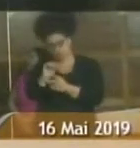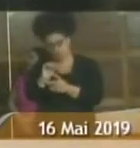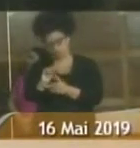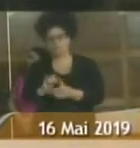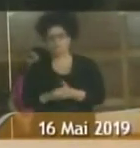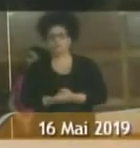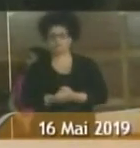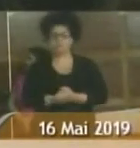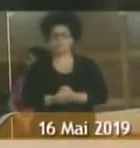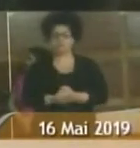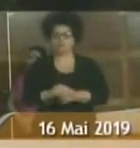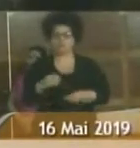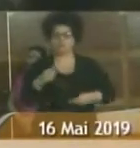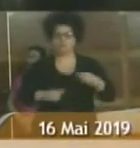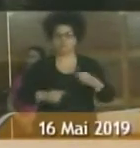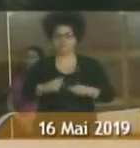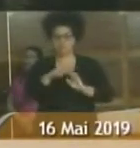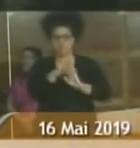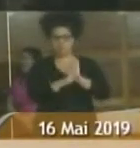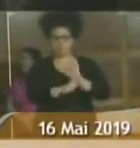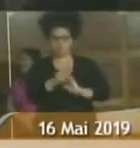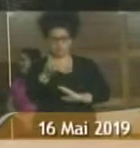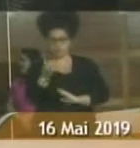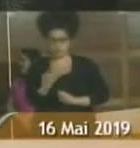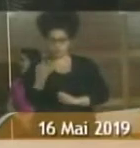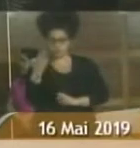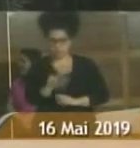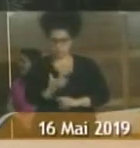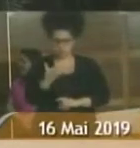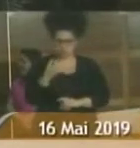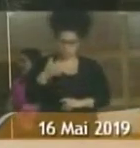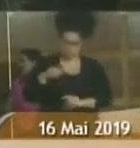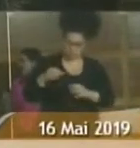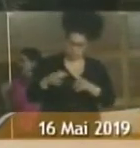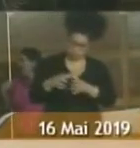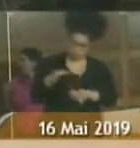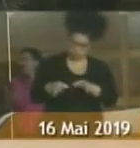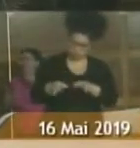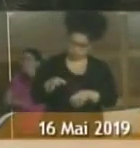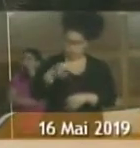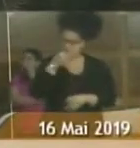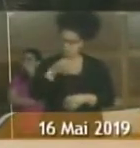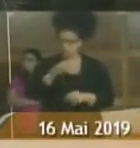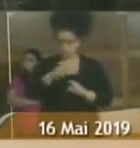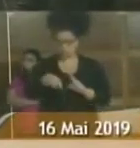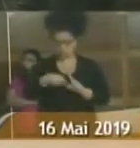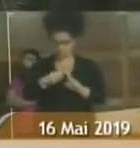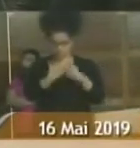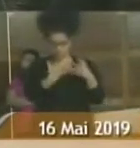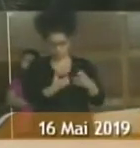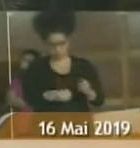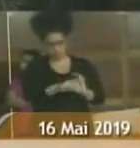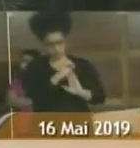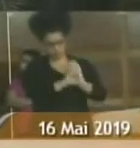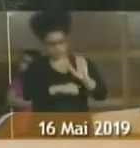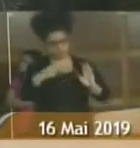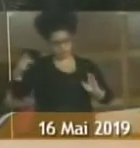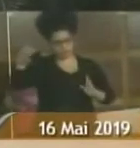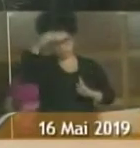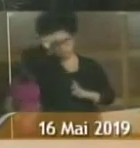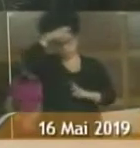Tristão. Em discussão, único parecer número 64/2019 da Comissão de Justiça, opinando favoravelmente à aprovação do ofício executivo